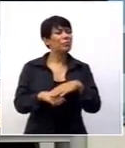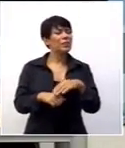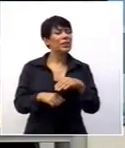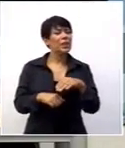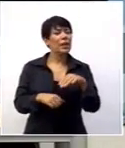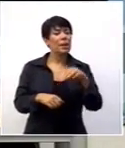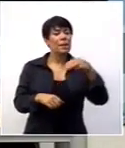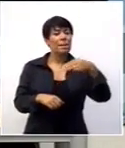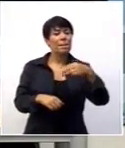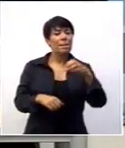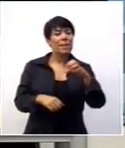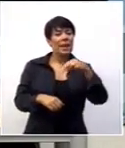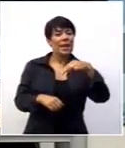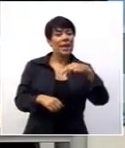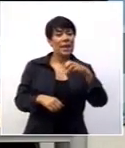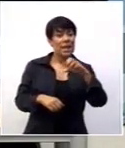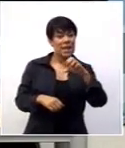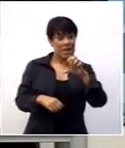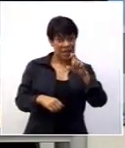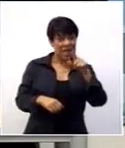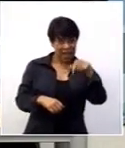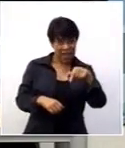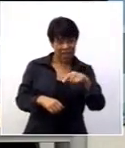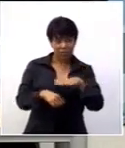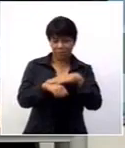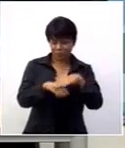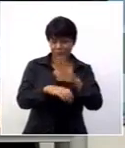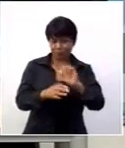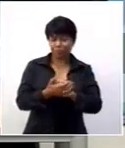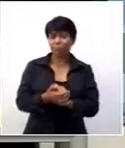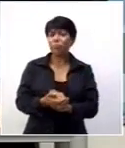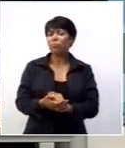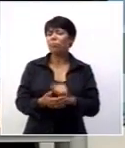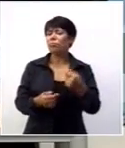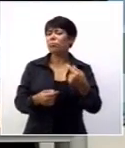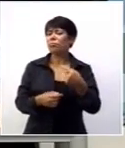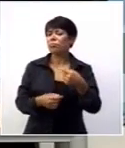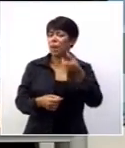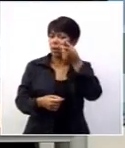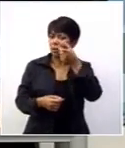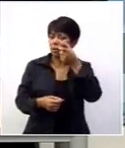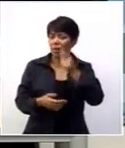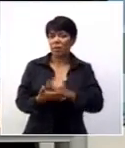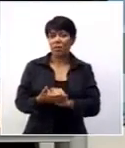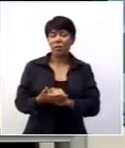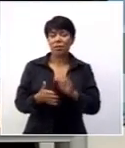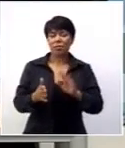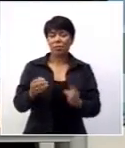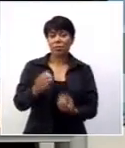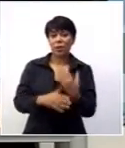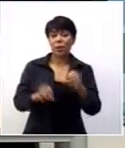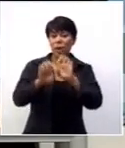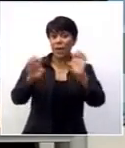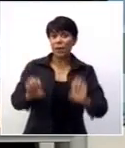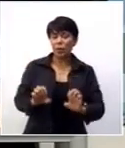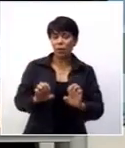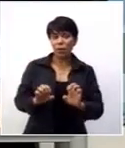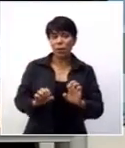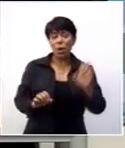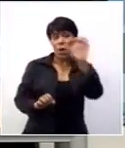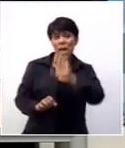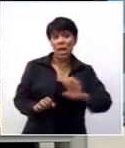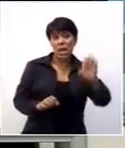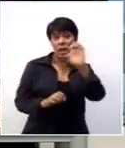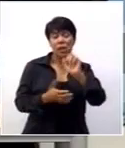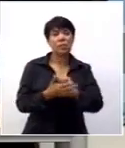do Menes, tá? Um ponto interessante é que, normalmente, quando a gente tem uma estruturação do Estado, o Estado ele precisa de